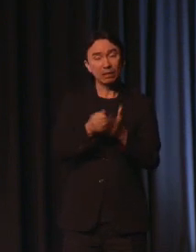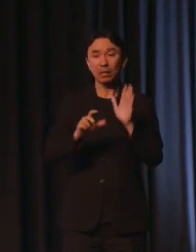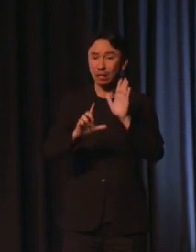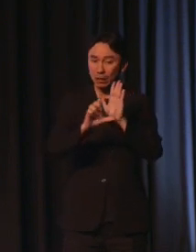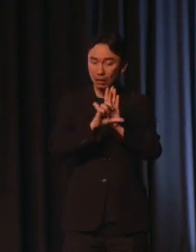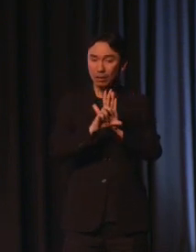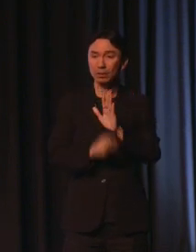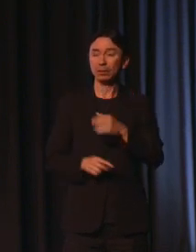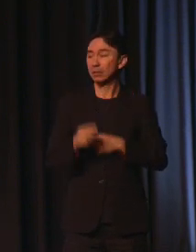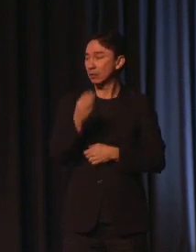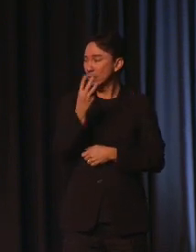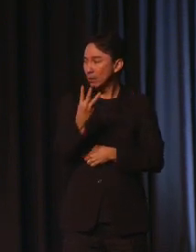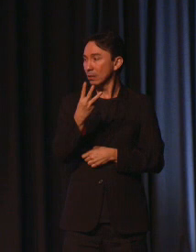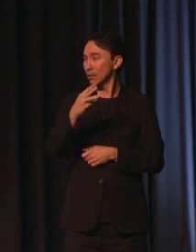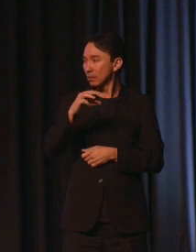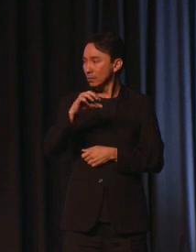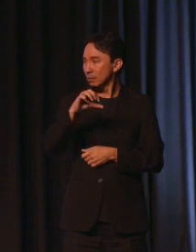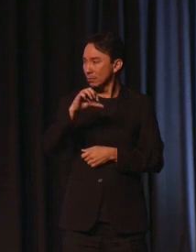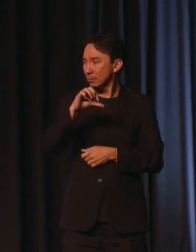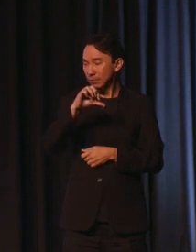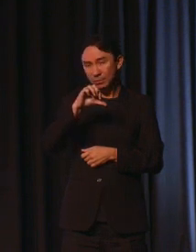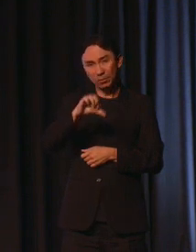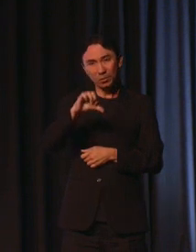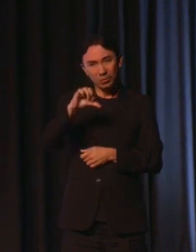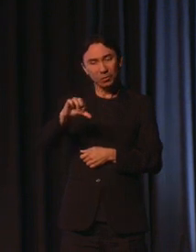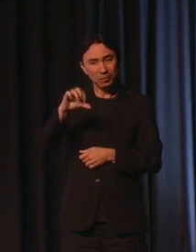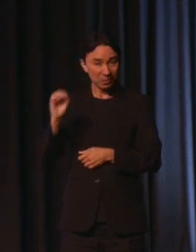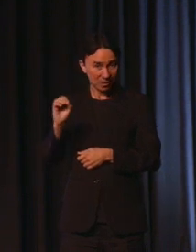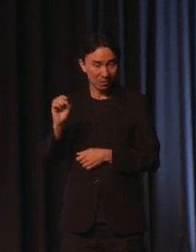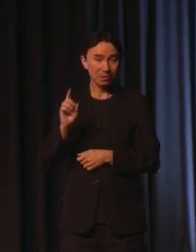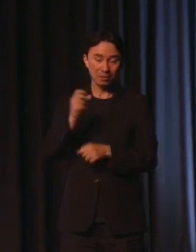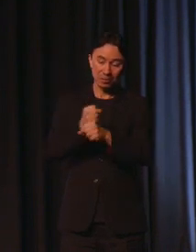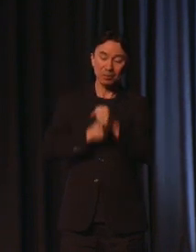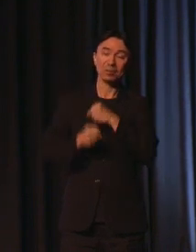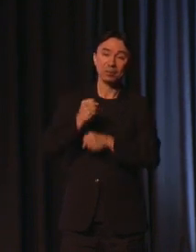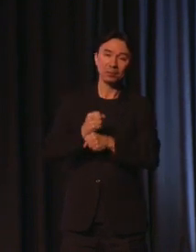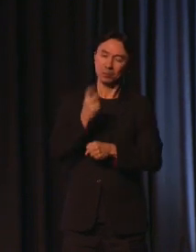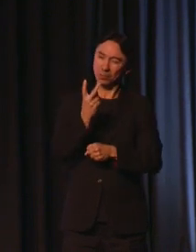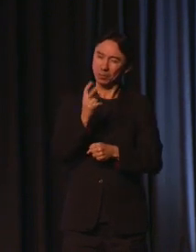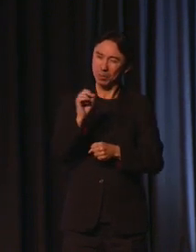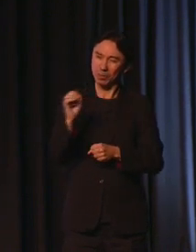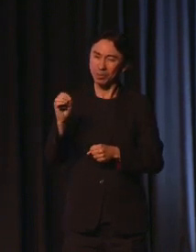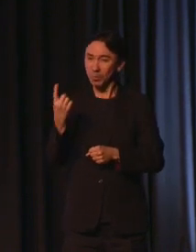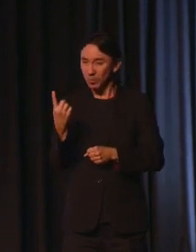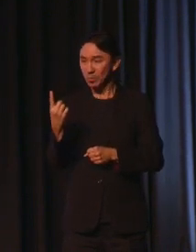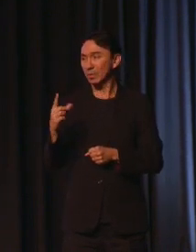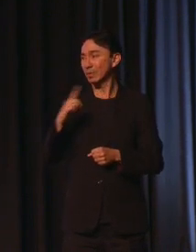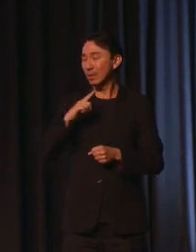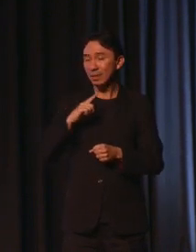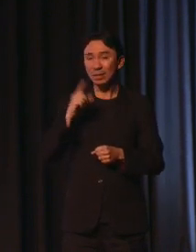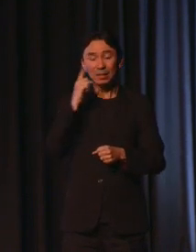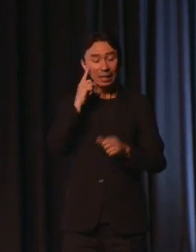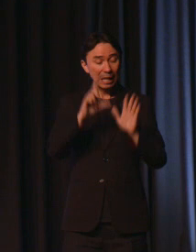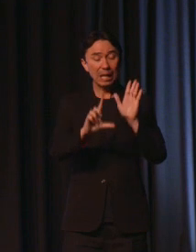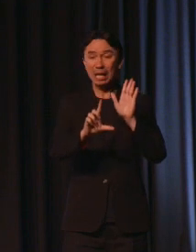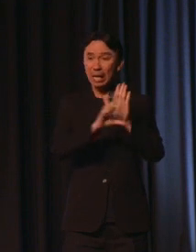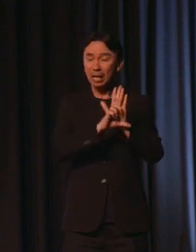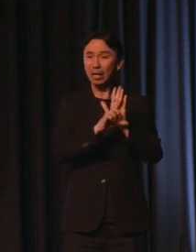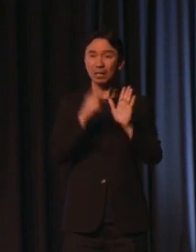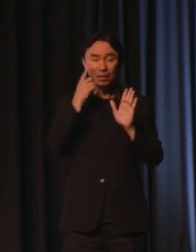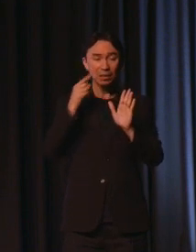doutor Eric já comentou, eu trouxe aí algumas competências legais que são atribuídas à nossa Secretaria de